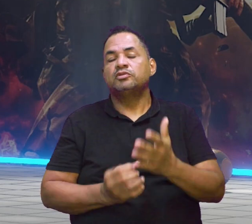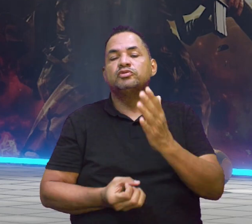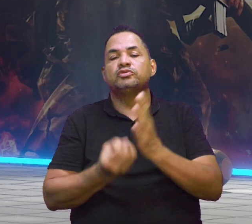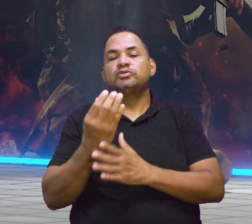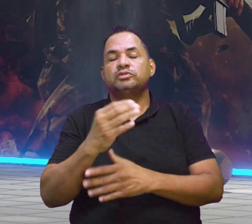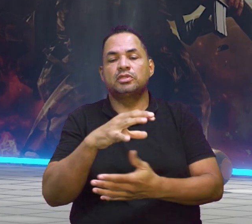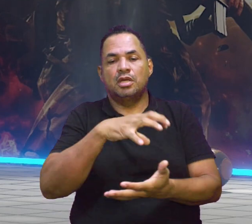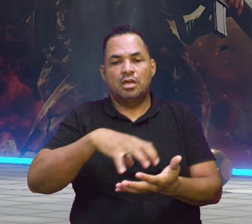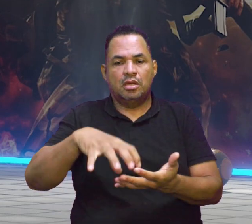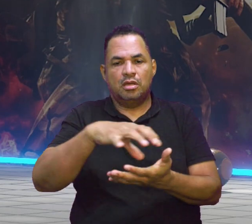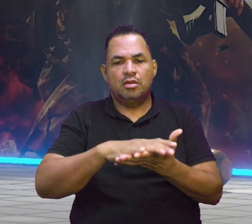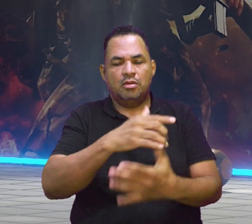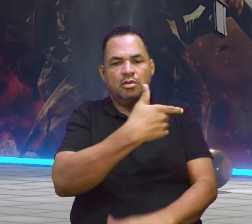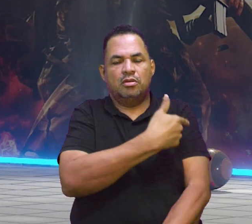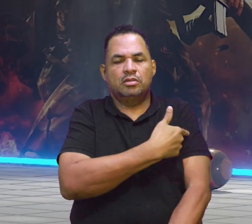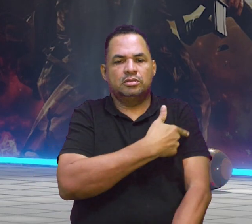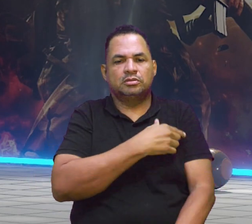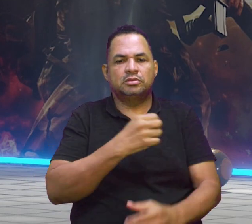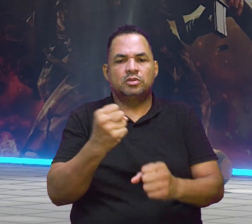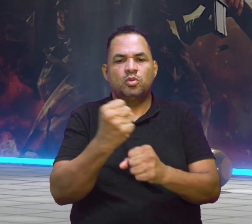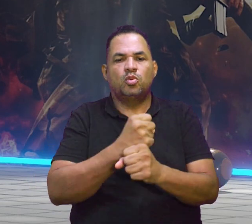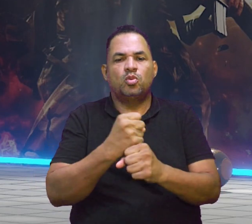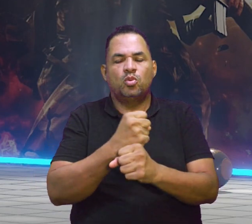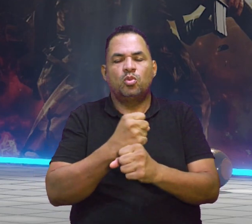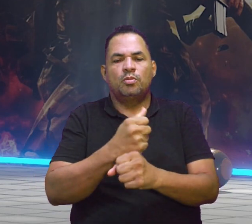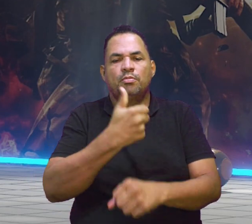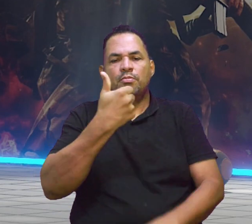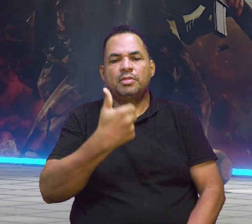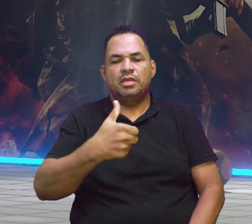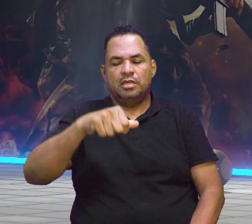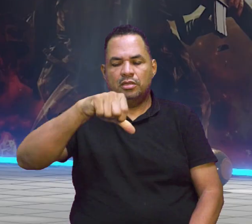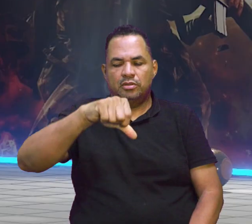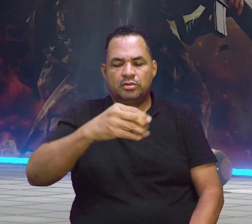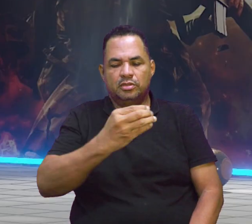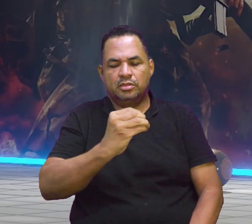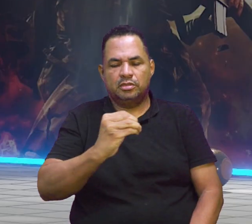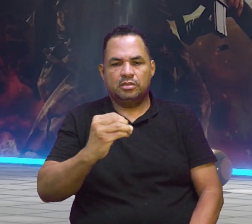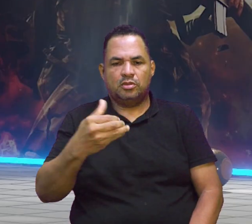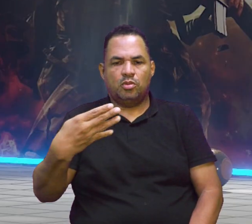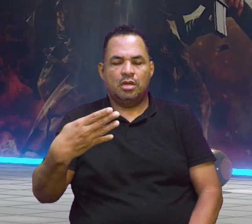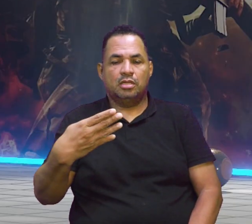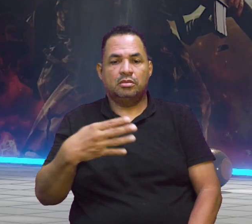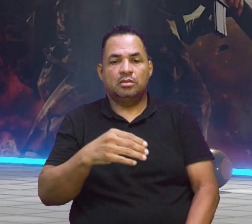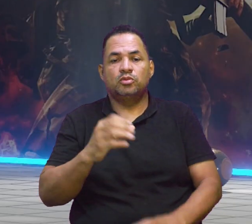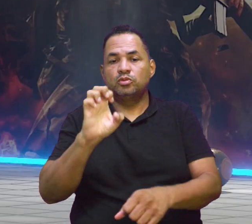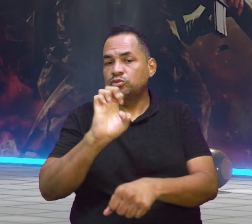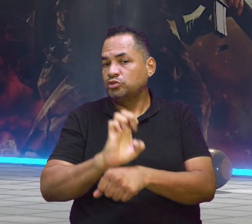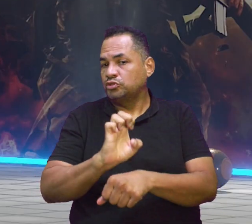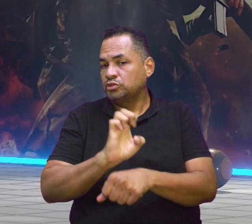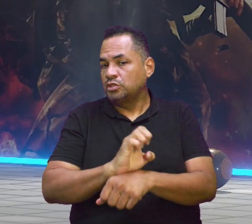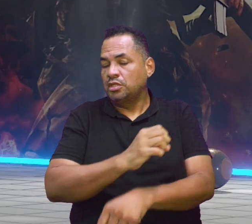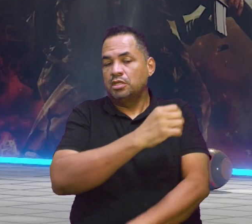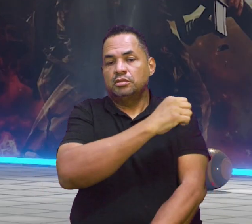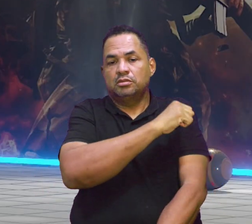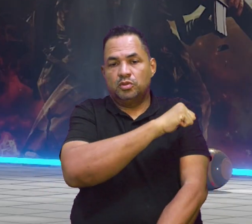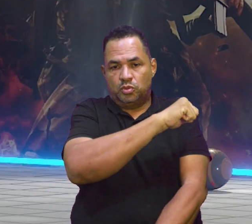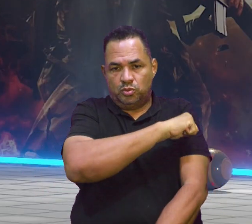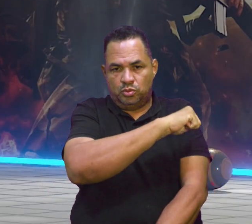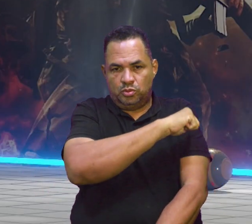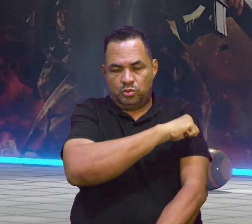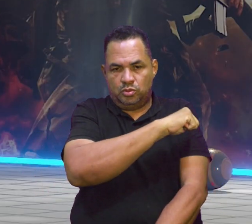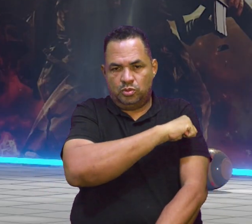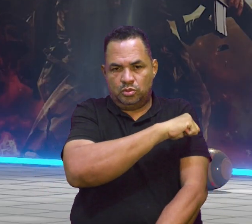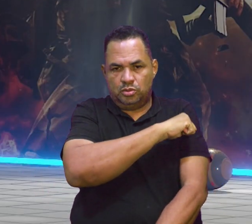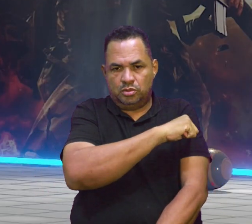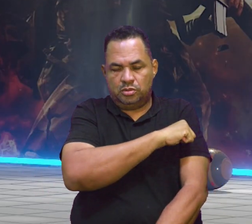em 1904, lá no Rio de Janeiro. Bom, galera, é o seguinte, o Rio de Janeiro era a capital do Brasil